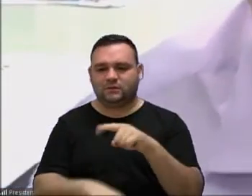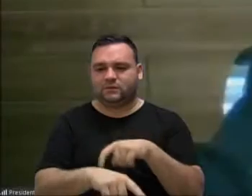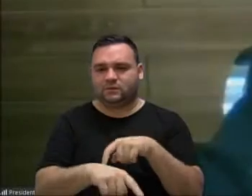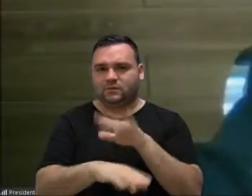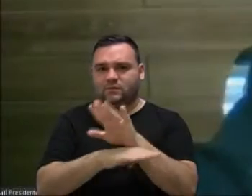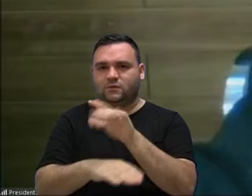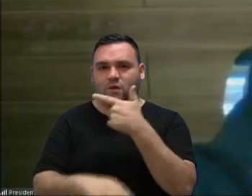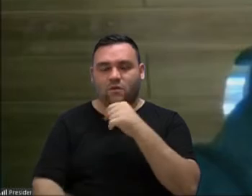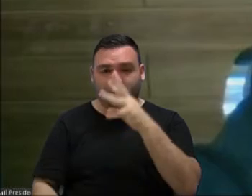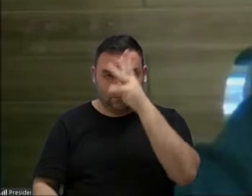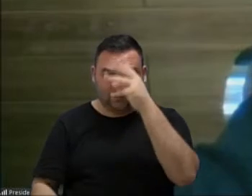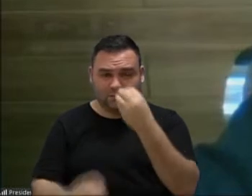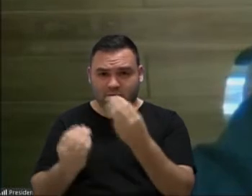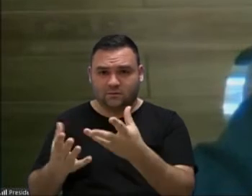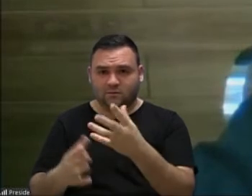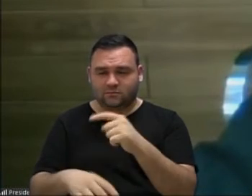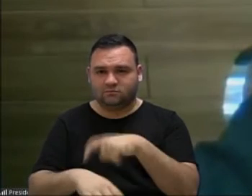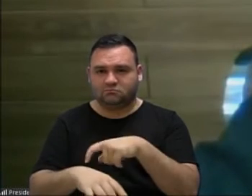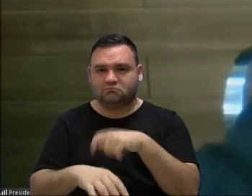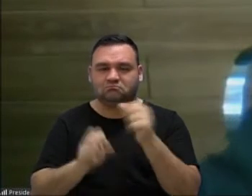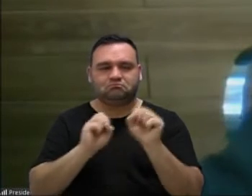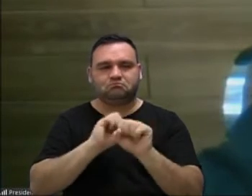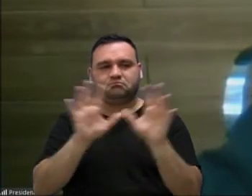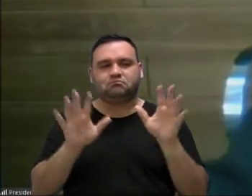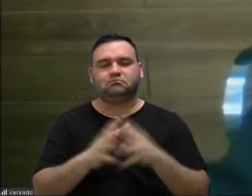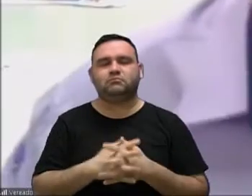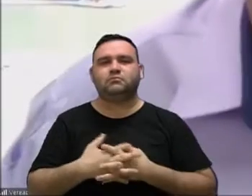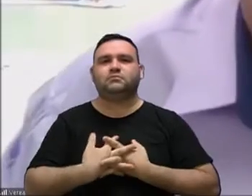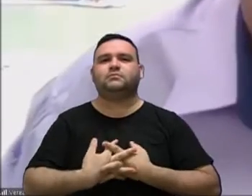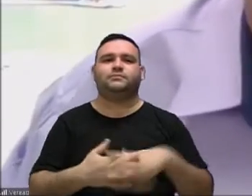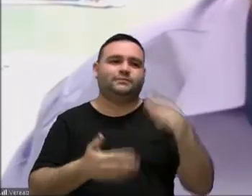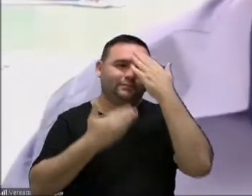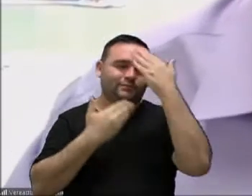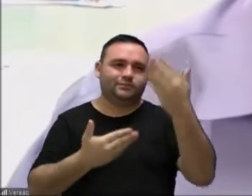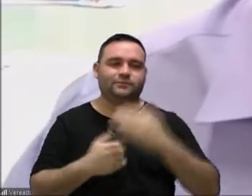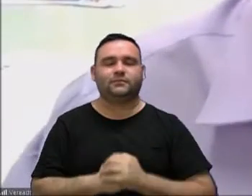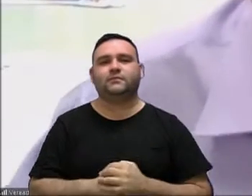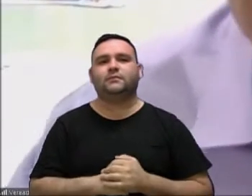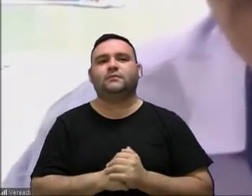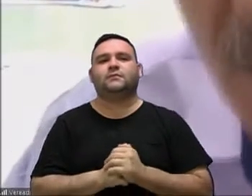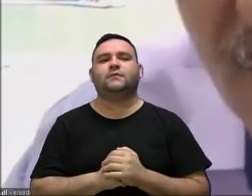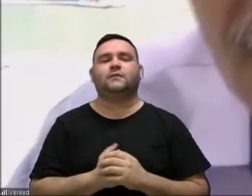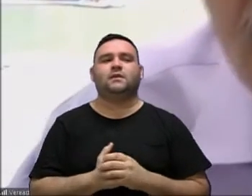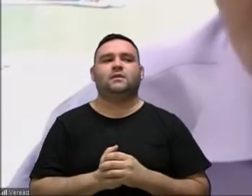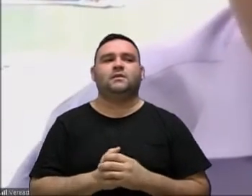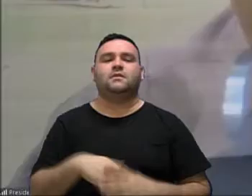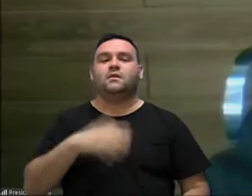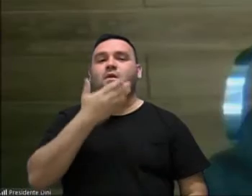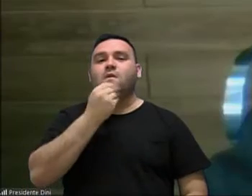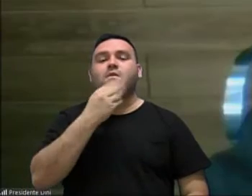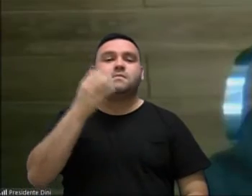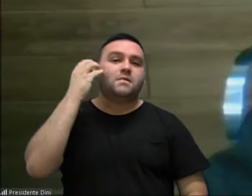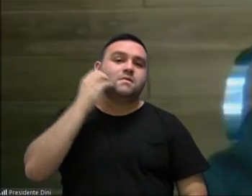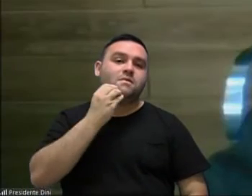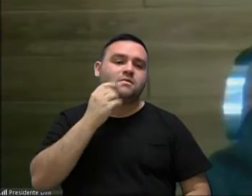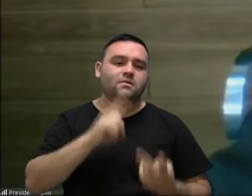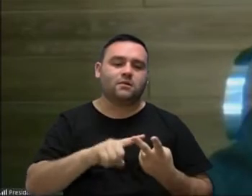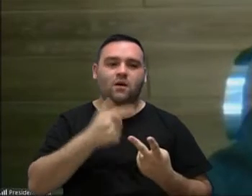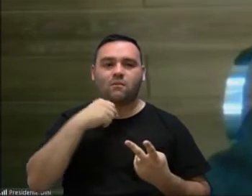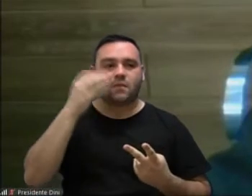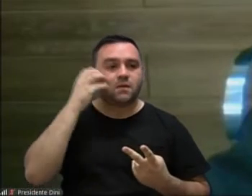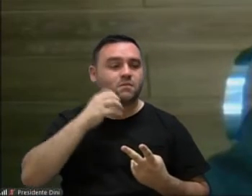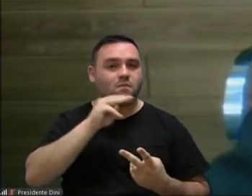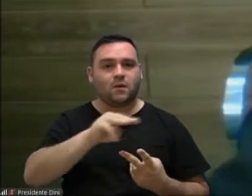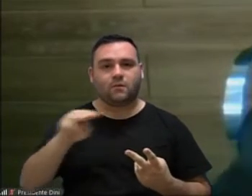cede o tempo para o vereador Vanderlei? Claro. Muito obrigado, vereadora. Pois é, vereador, o seu passo está escrito e o Marinho